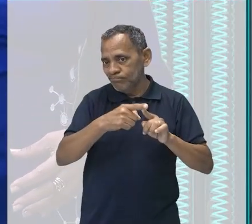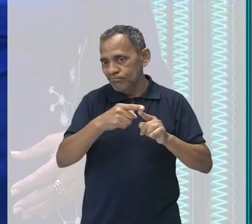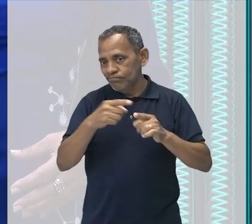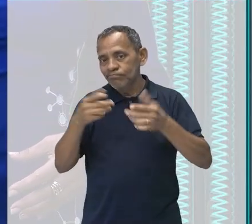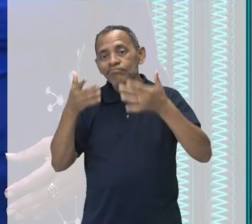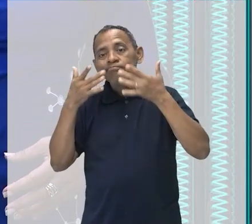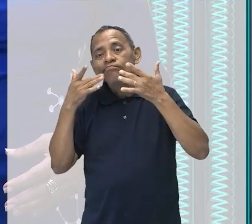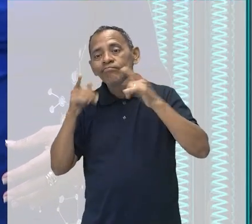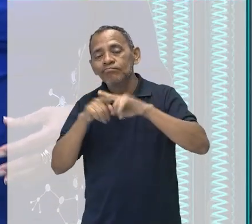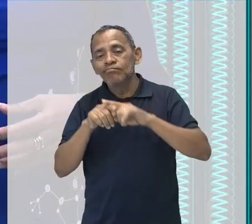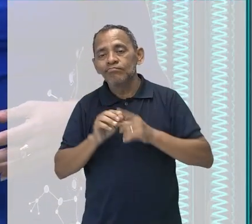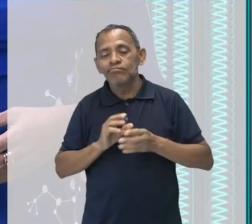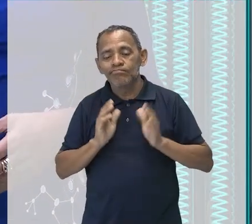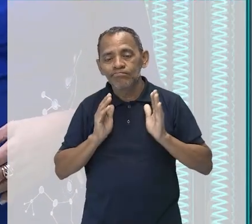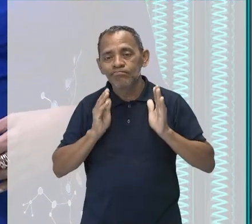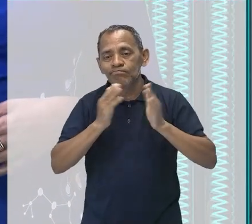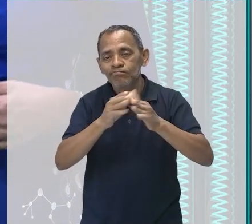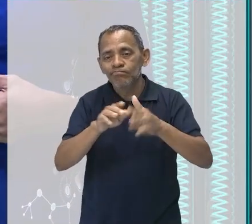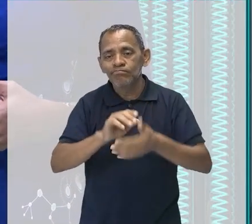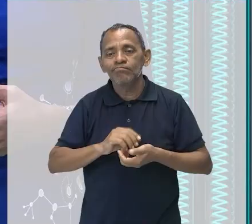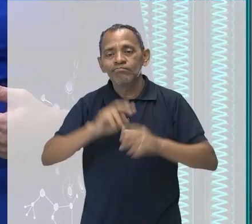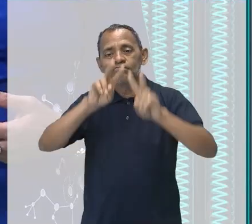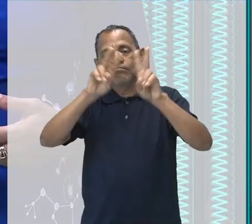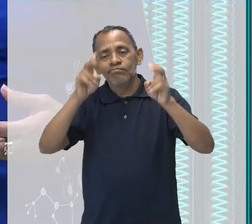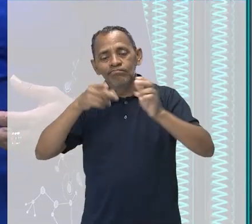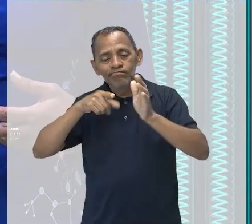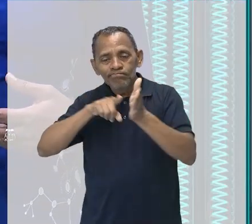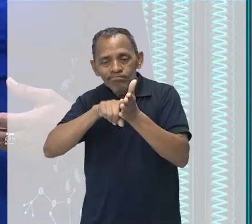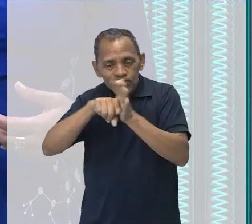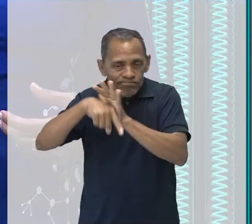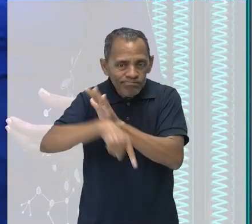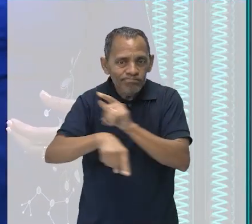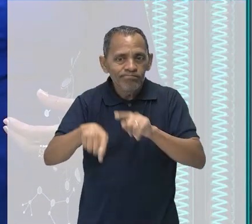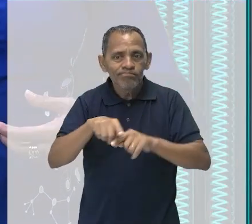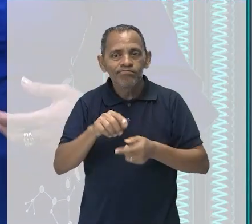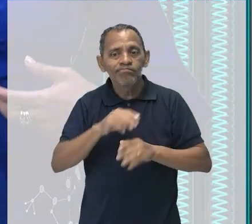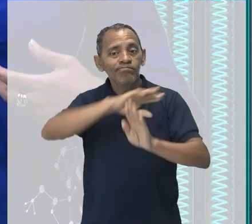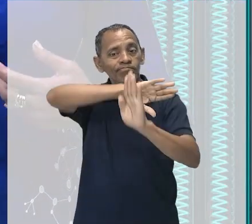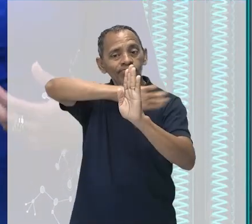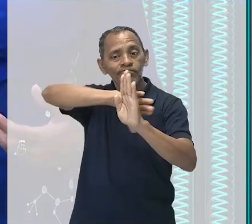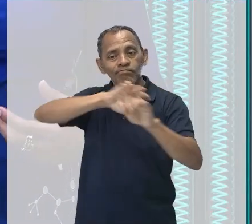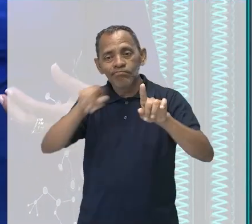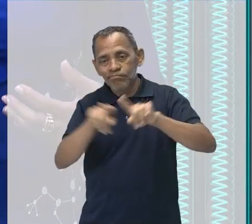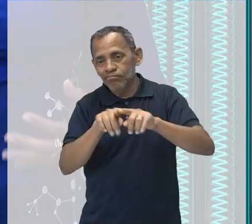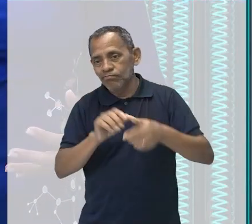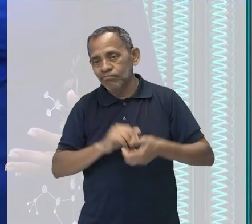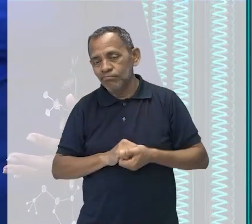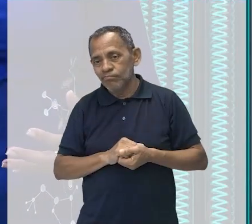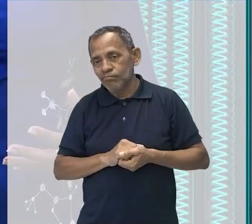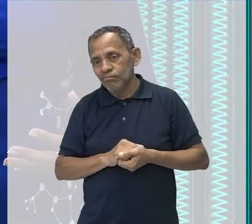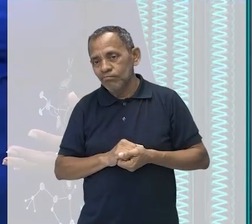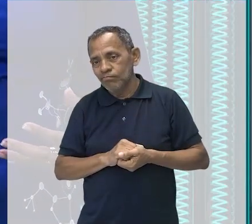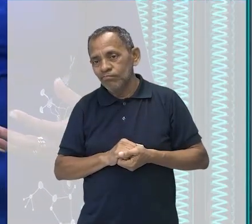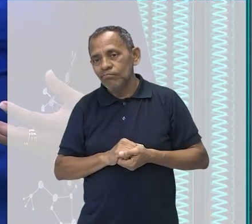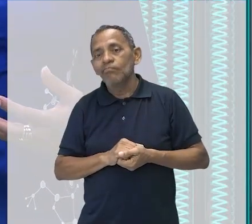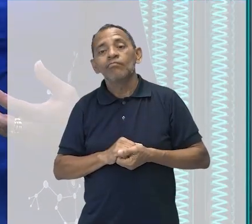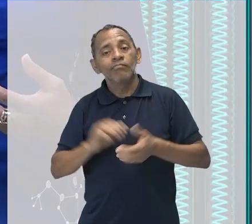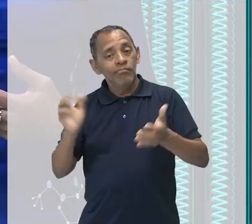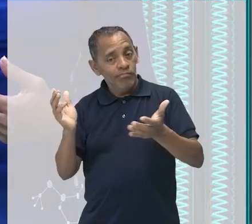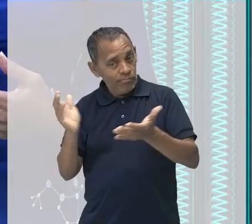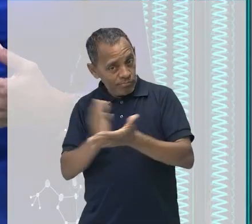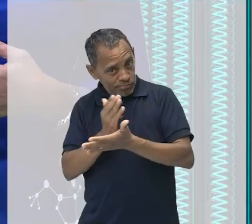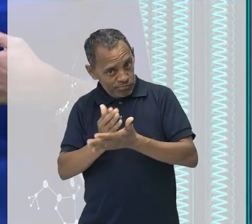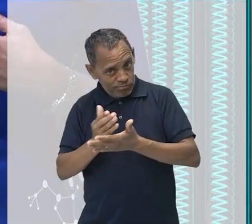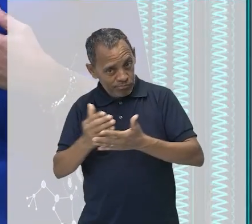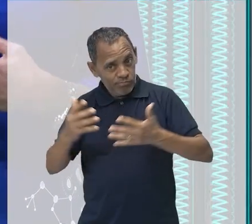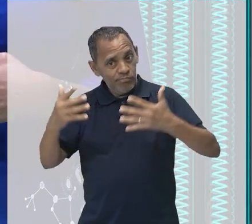em temas profundos e muitas vezes sombrios, explorando as condições humanas e os conflitos existenciais. Demos